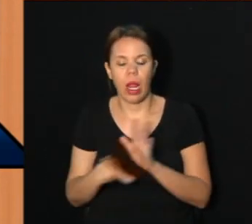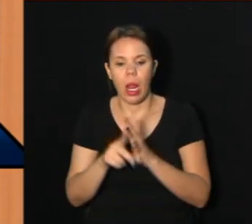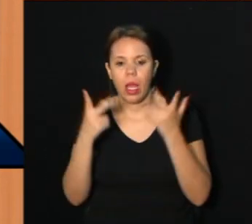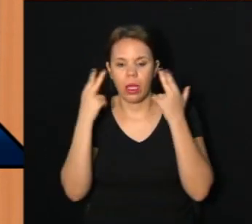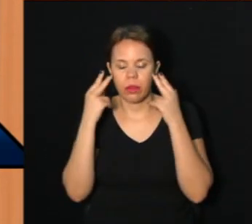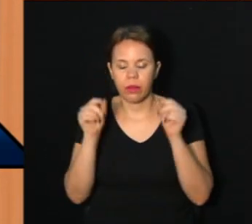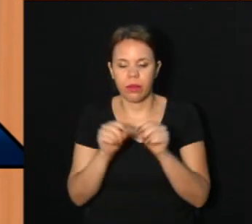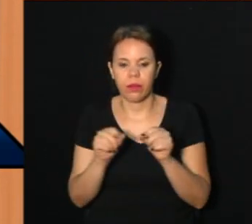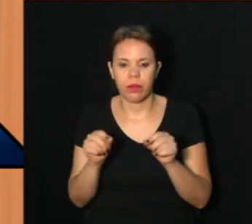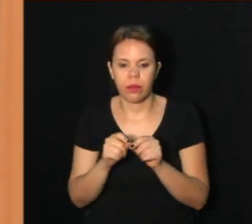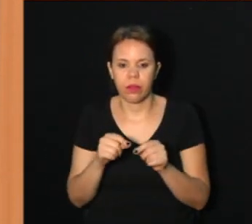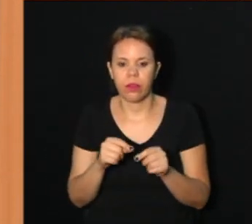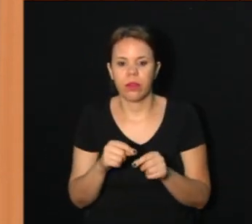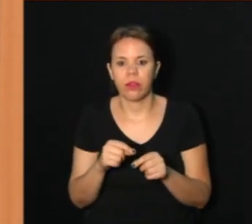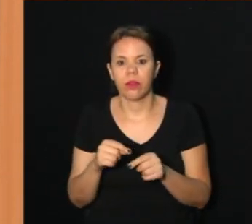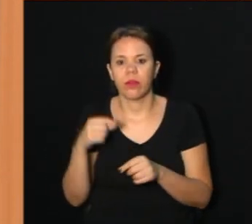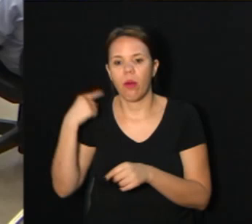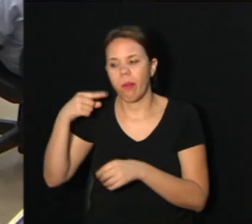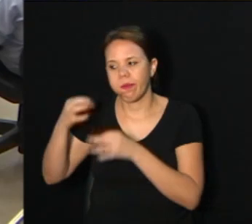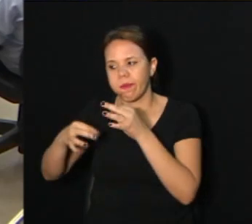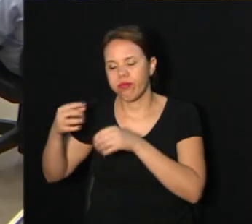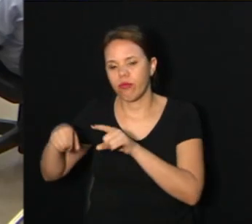município de Campinas.